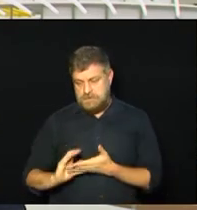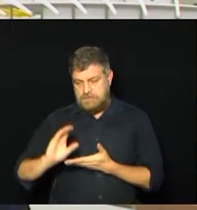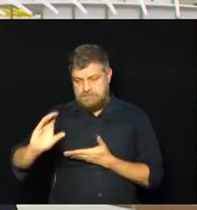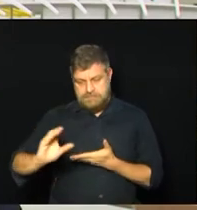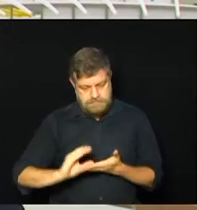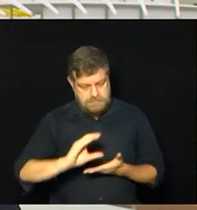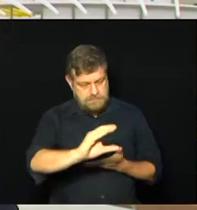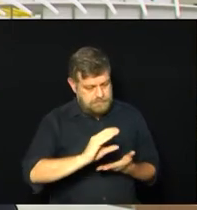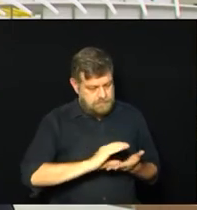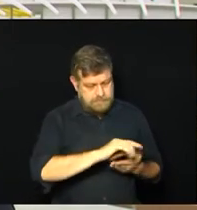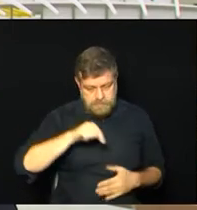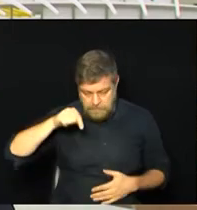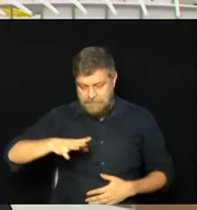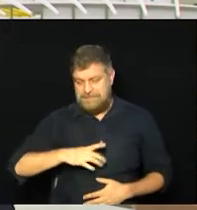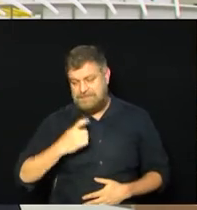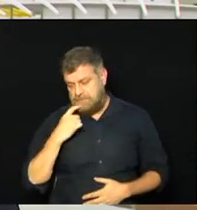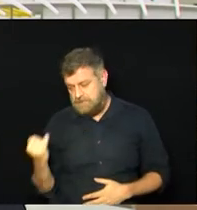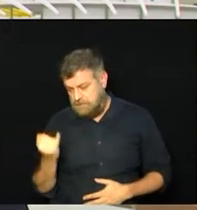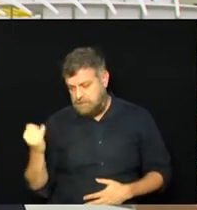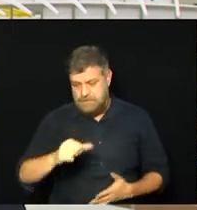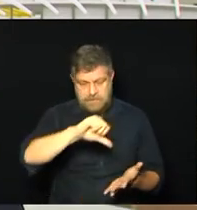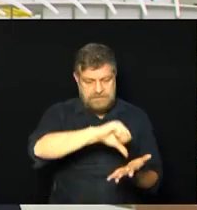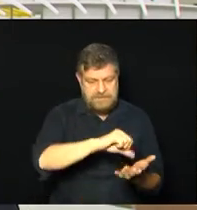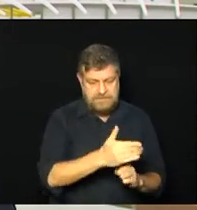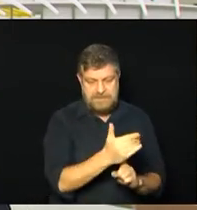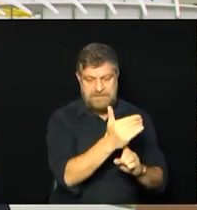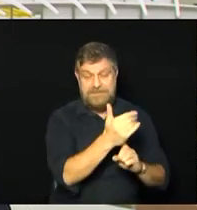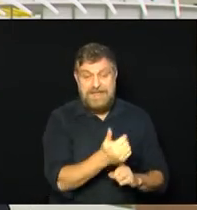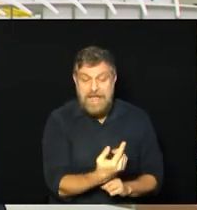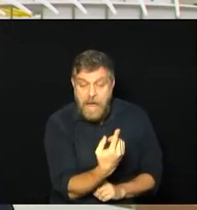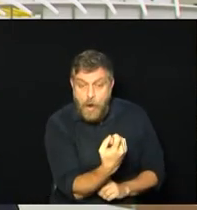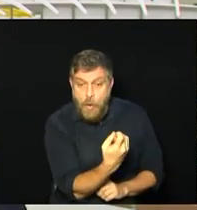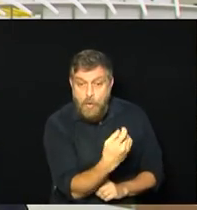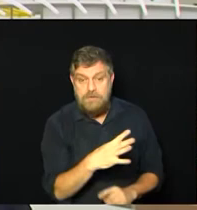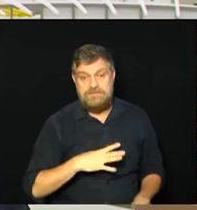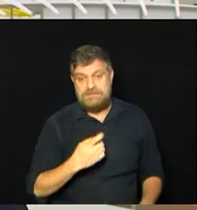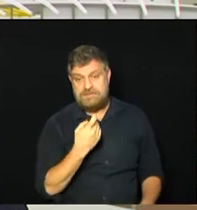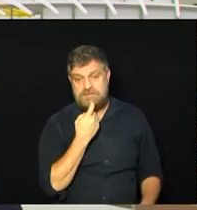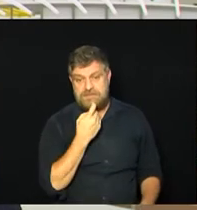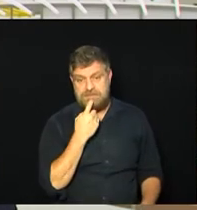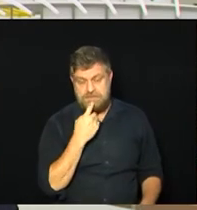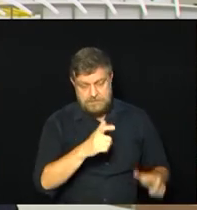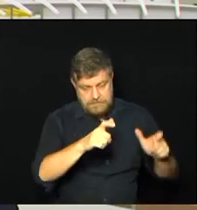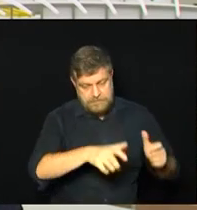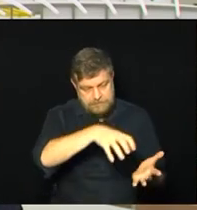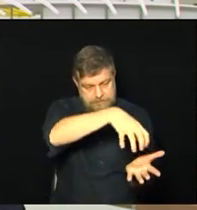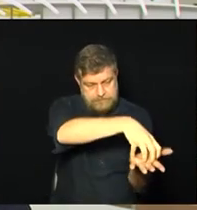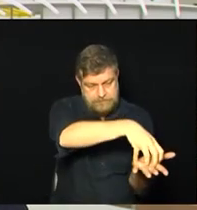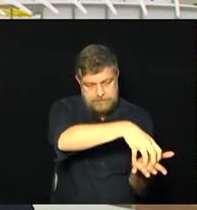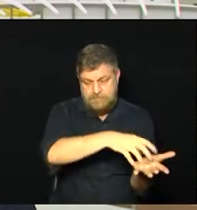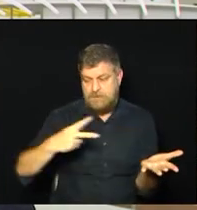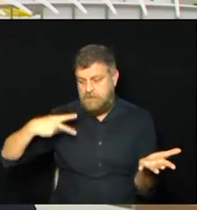série de atividades importantes para Campinas, e o CNPEM é um centro único que está aqui na região de Campinas. Então é fundamental que eles